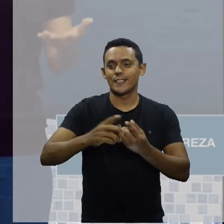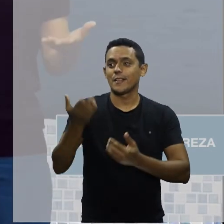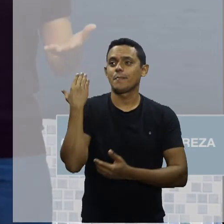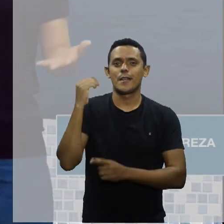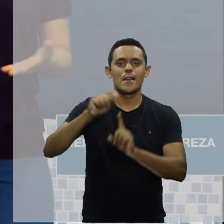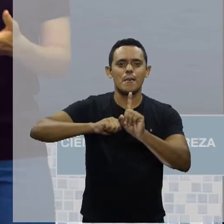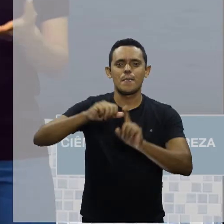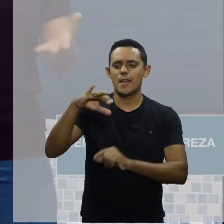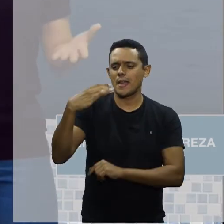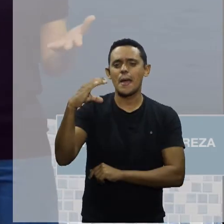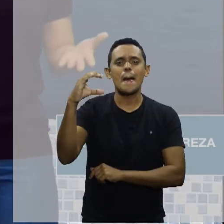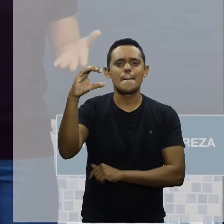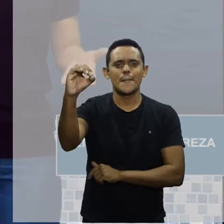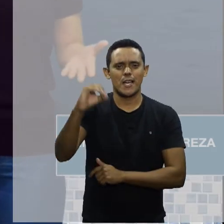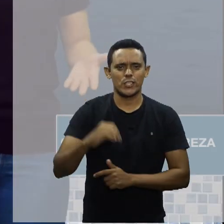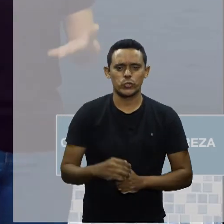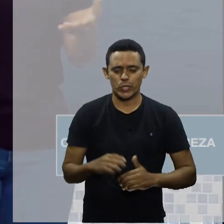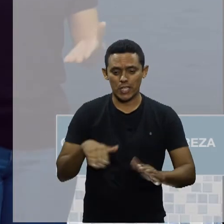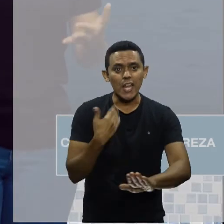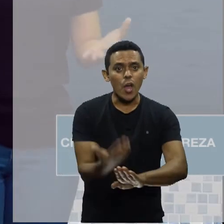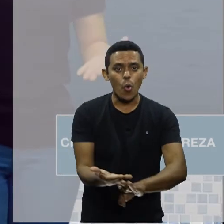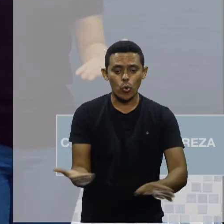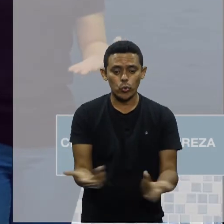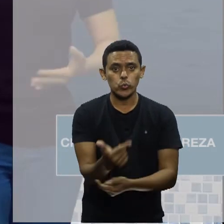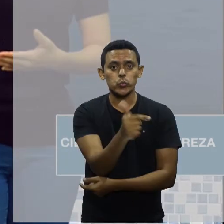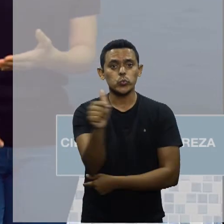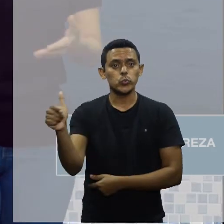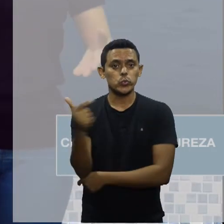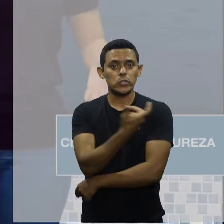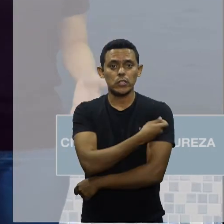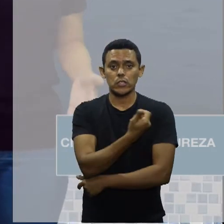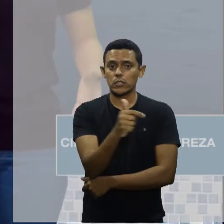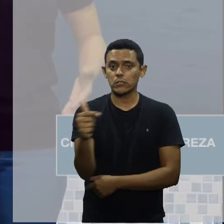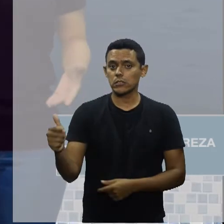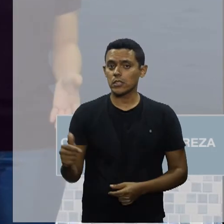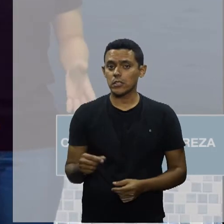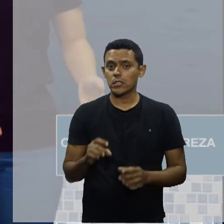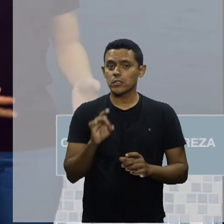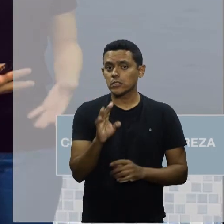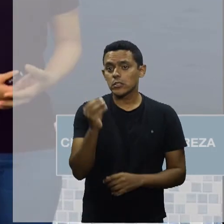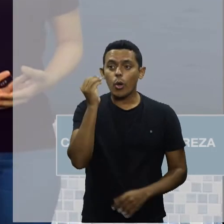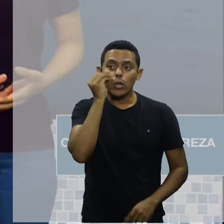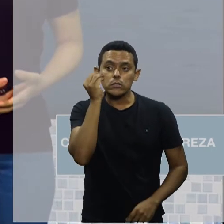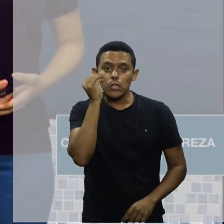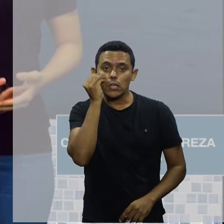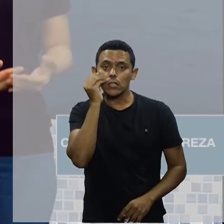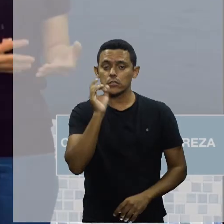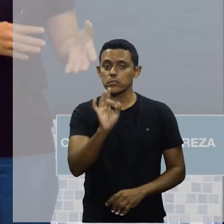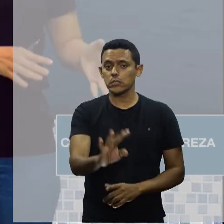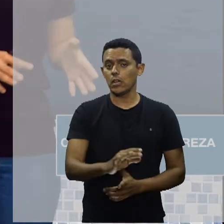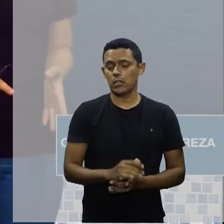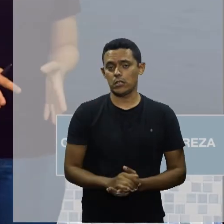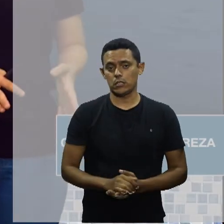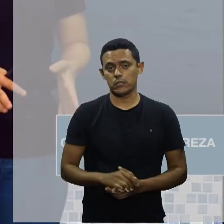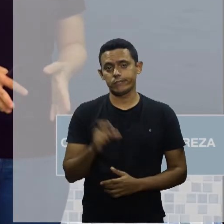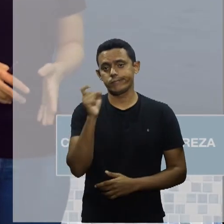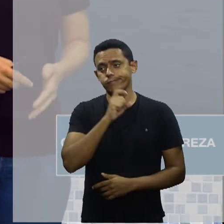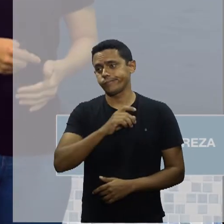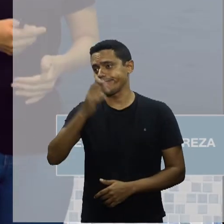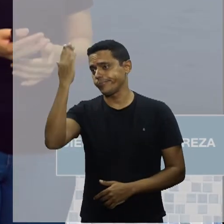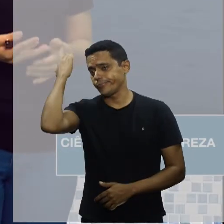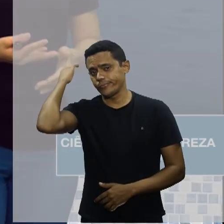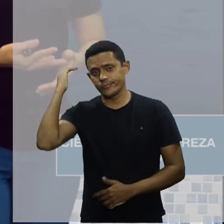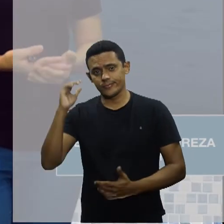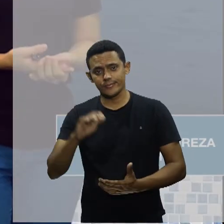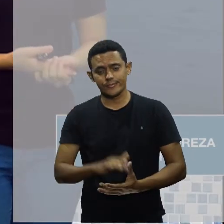como já disse não tem nenhuma vacina pronta ainda disponível para todo mundo está tudo em fase de teste isso em março menos ainda